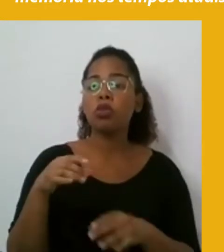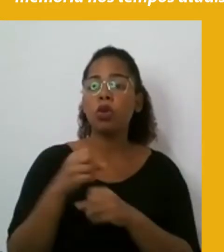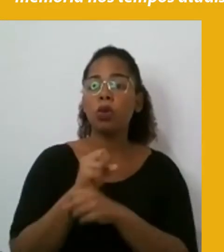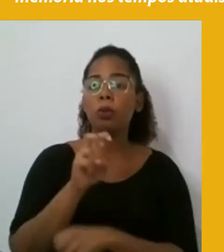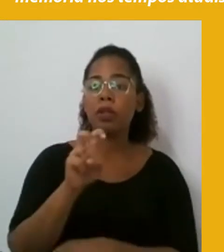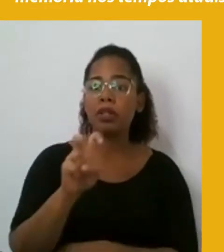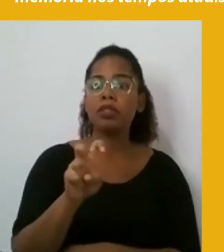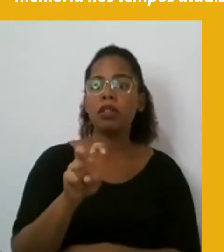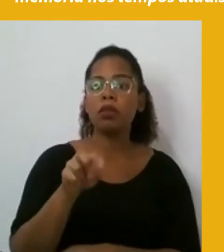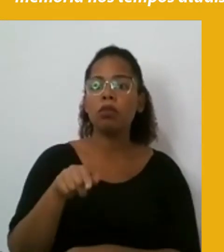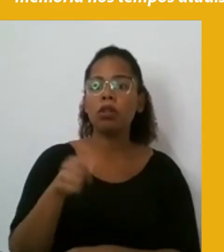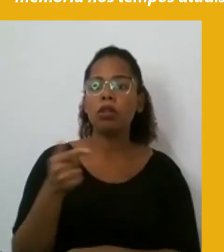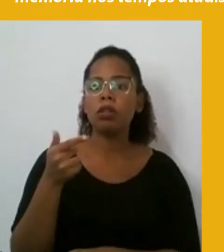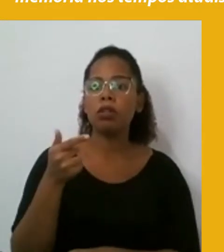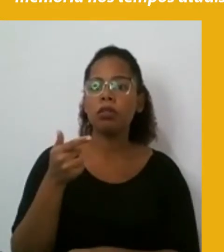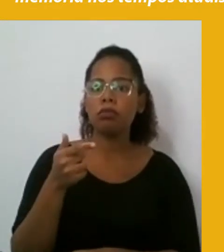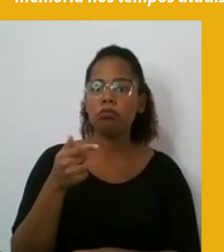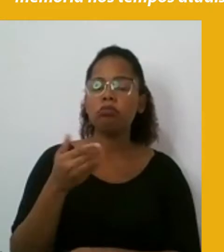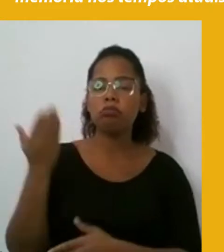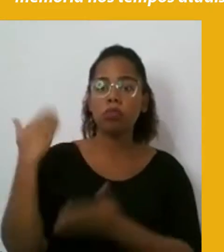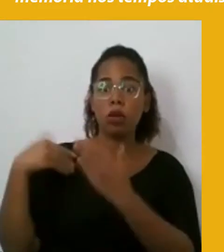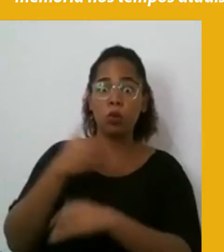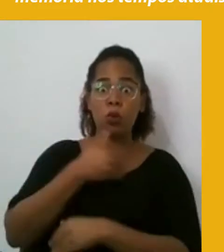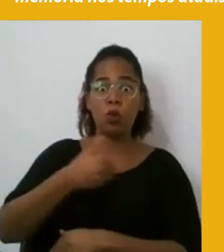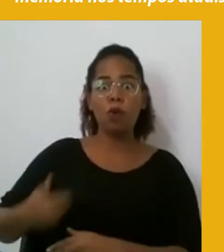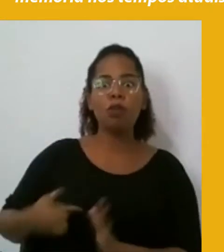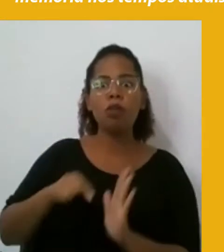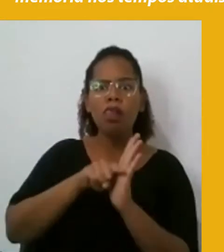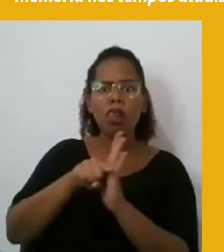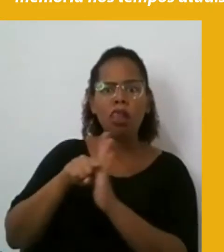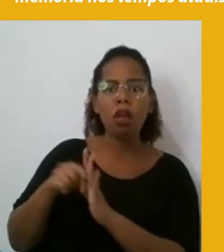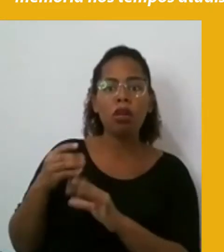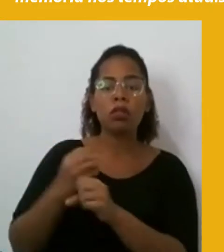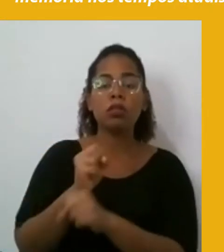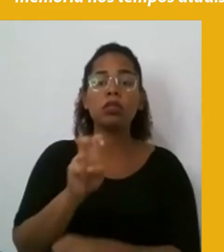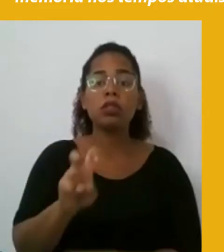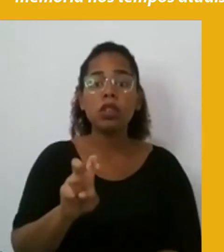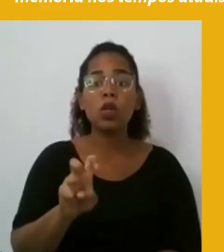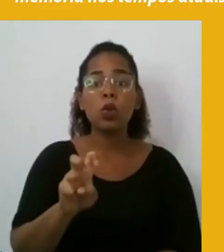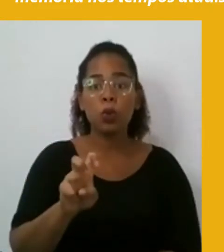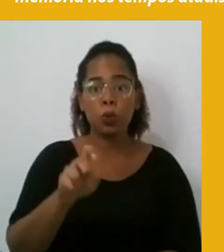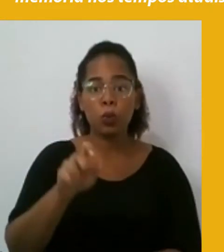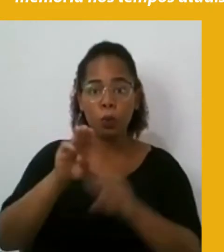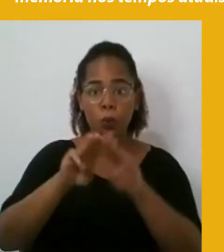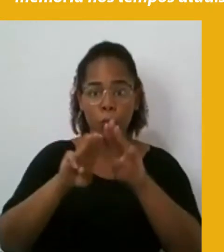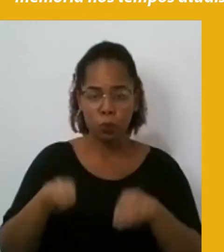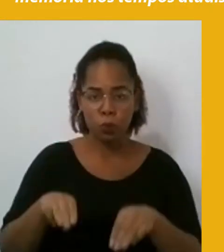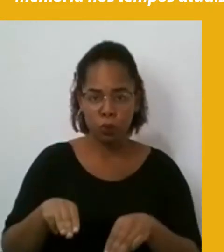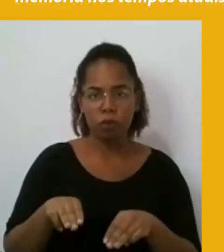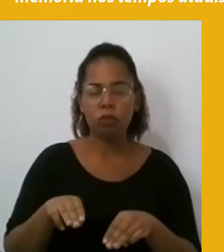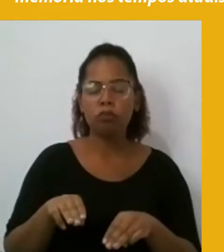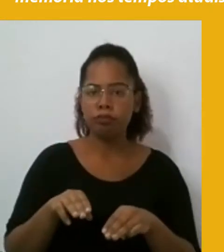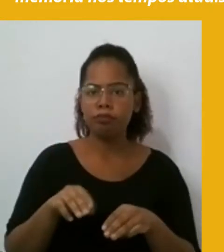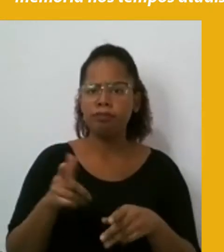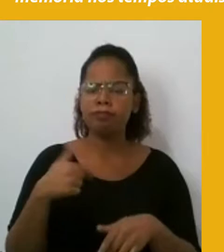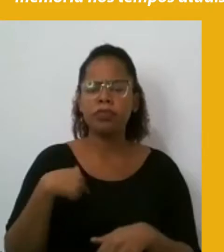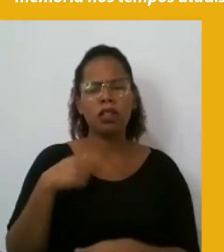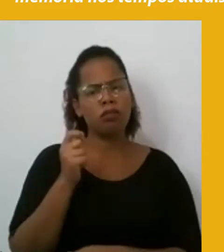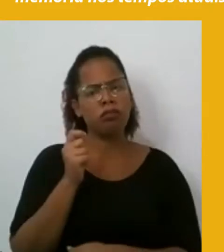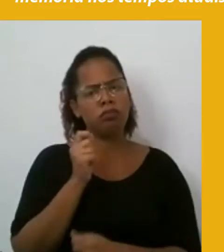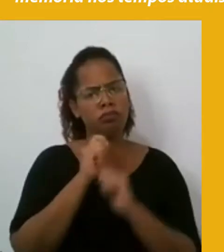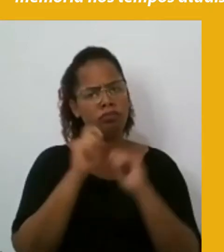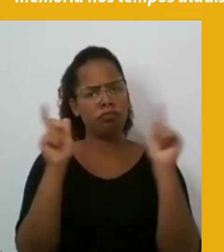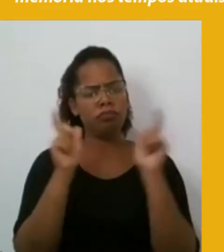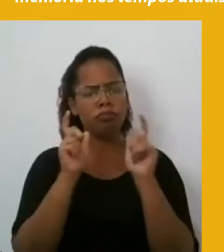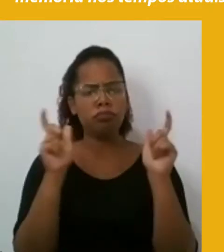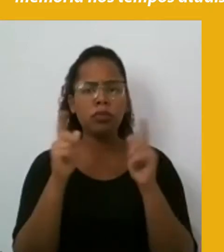Parece, e eles captaram mais do que captaram em anos anteriores. Isso me chamou bastante atenção. Nem na desgraça, nem na